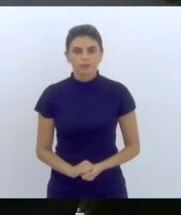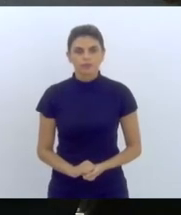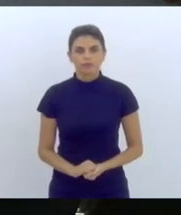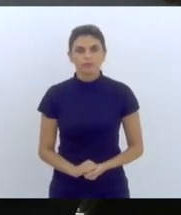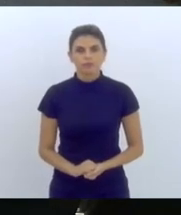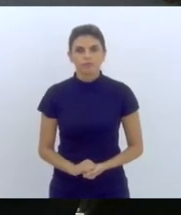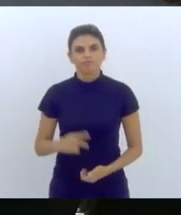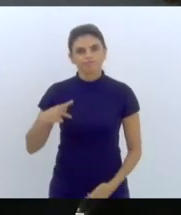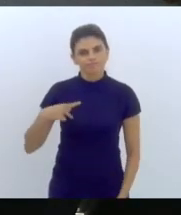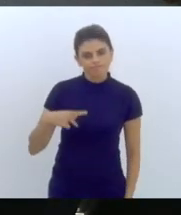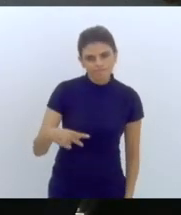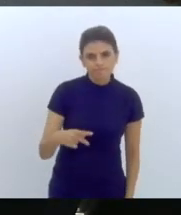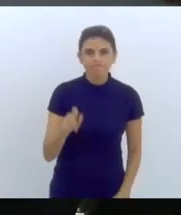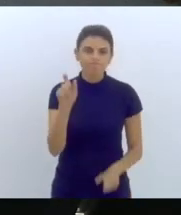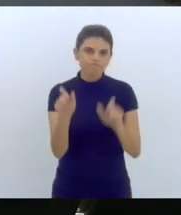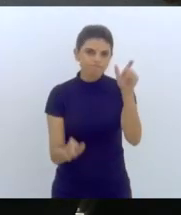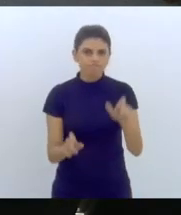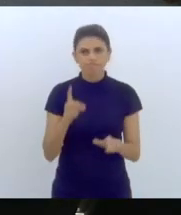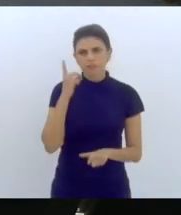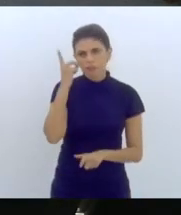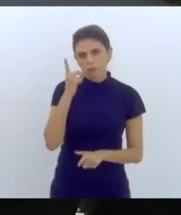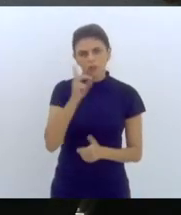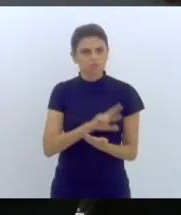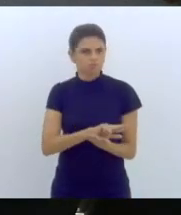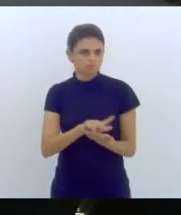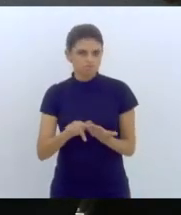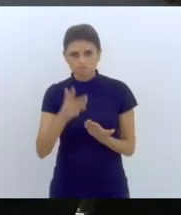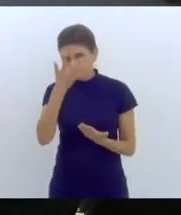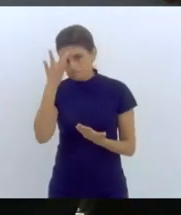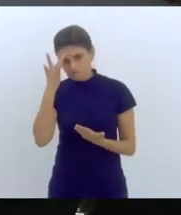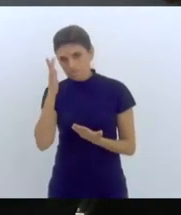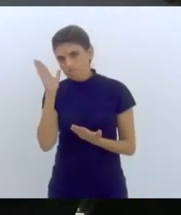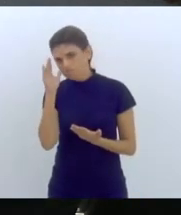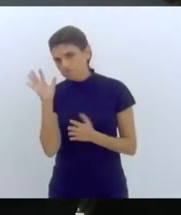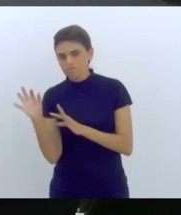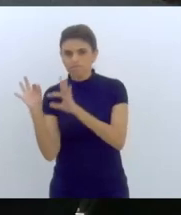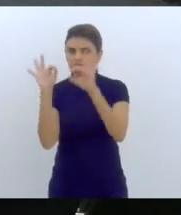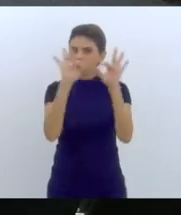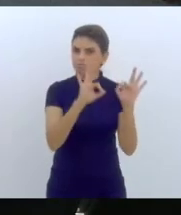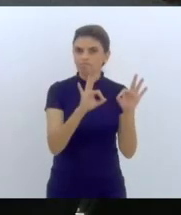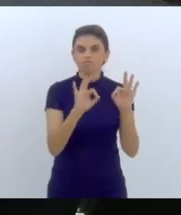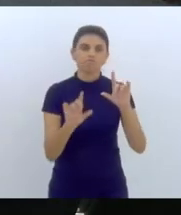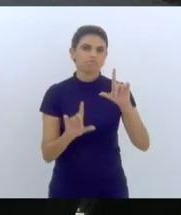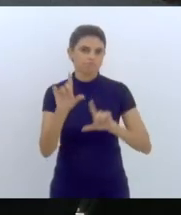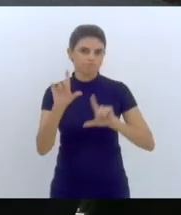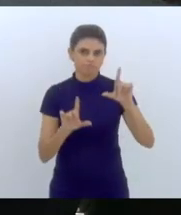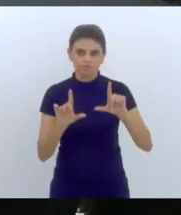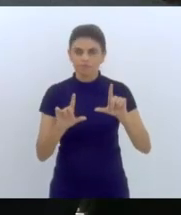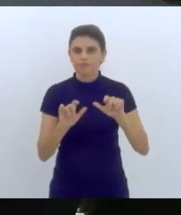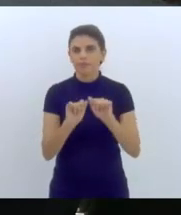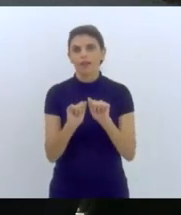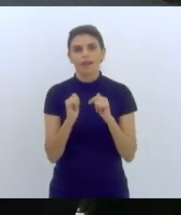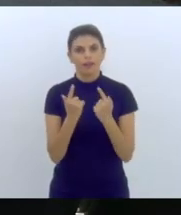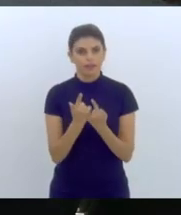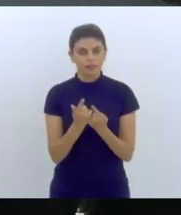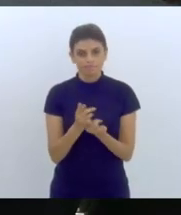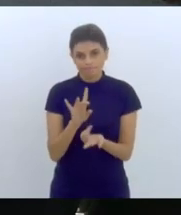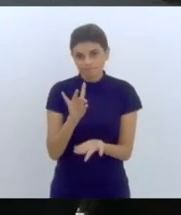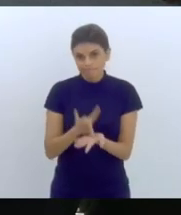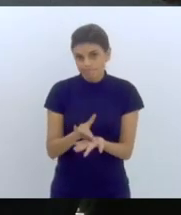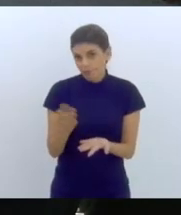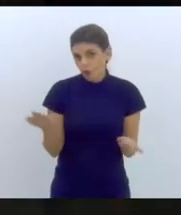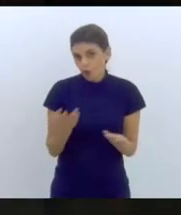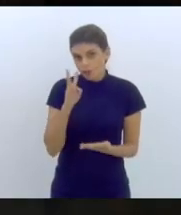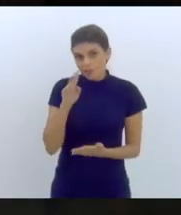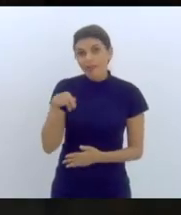Presidente, deputados, deputadas e todos aqueles que me assistem pela TV Alerj. A gente está vendo hoje, na verdade, quem